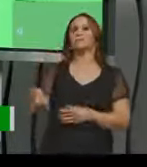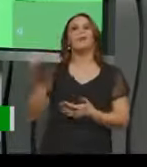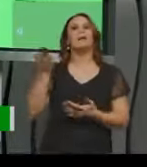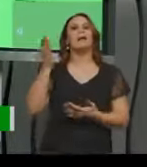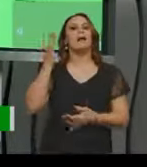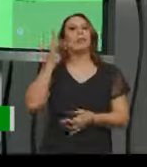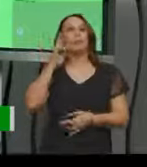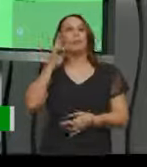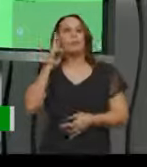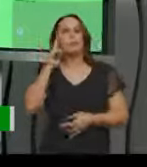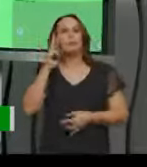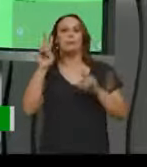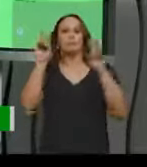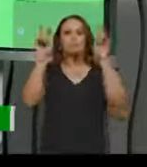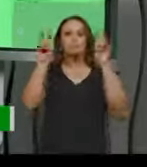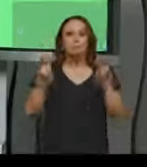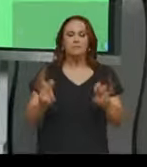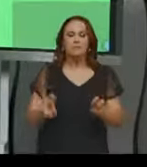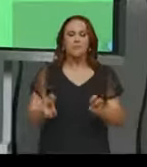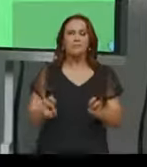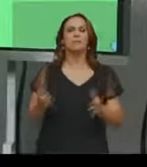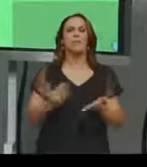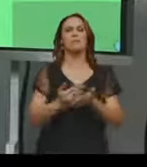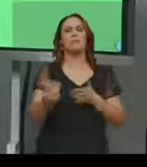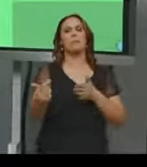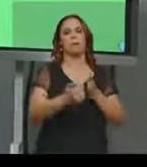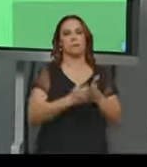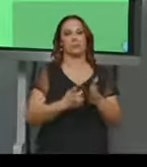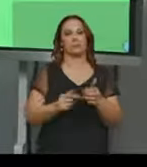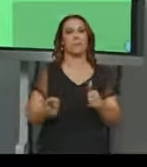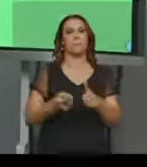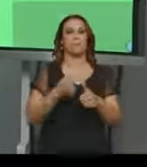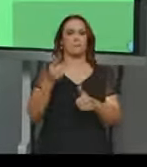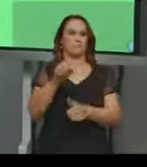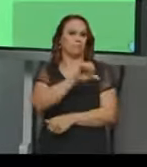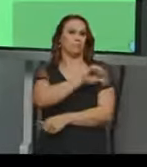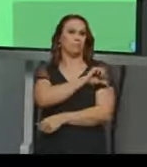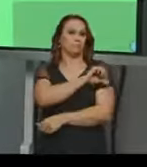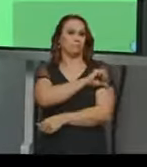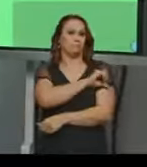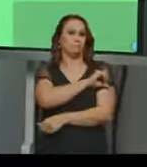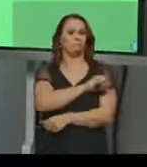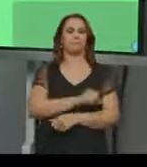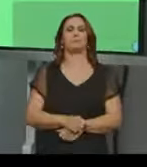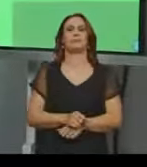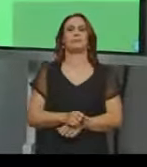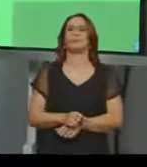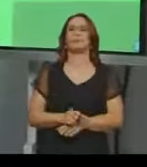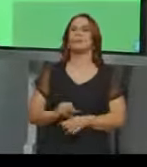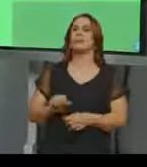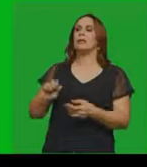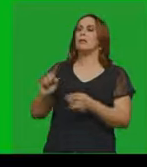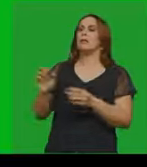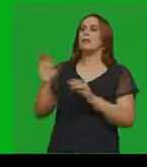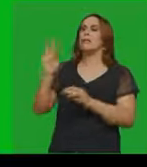perguntas? Vamos ler a primeira pergunta aqui no telão. É uma pergunta de 9º ano. Explique terapia